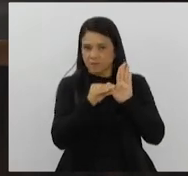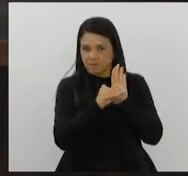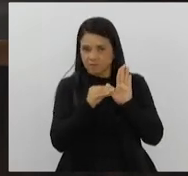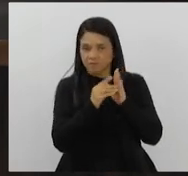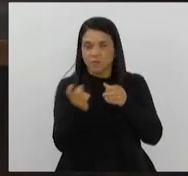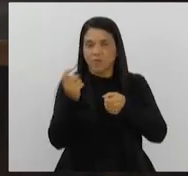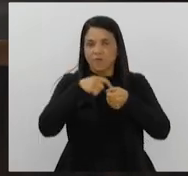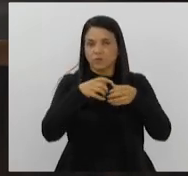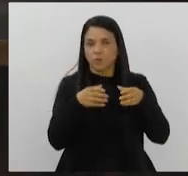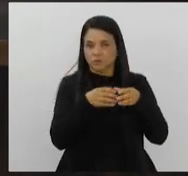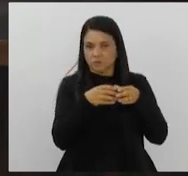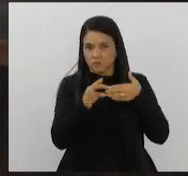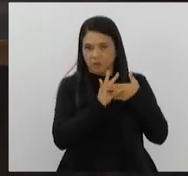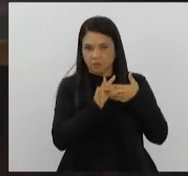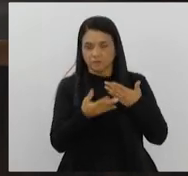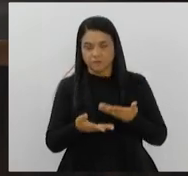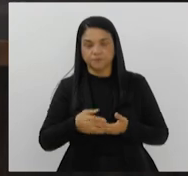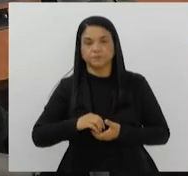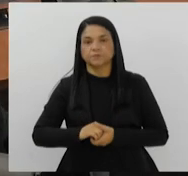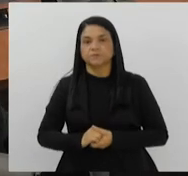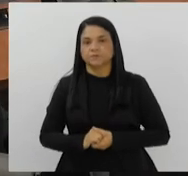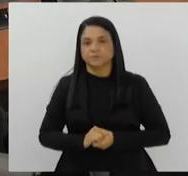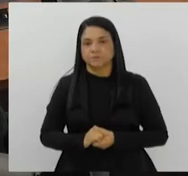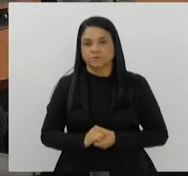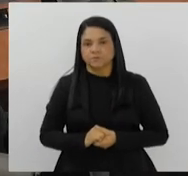e retorna às comissões.